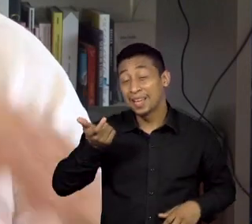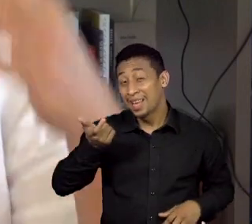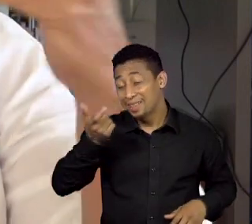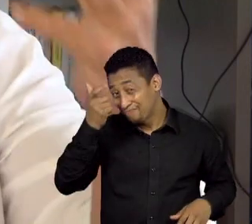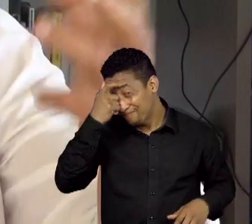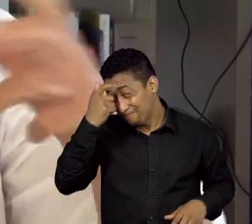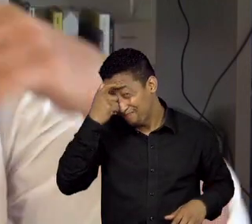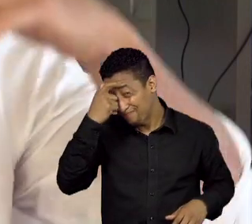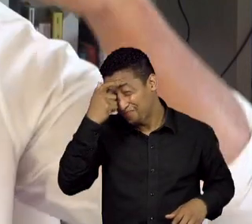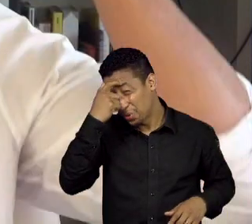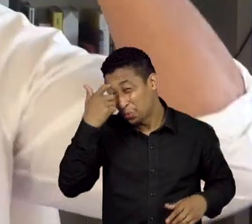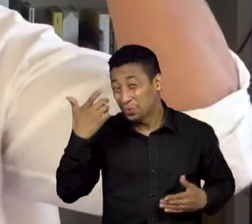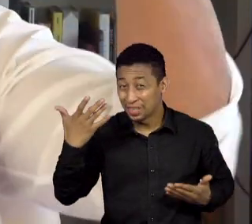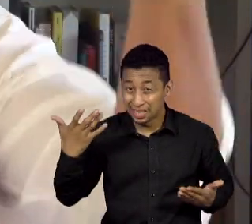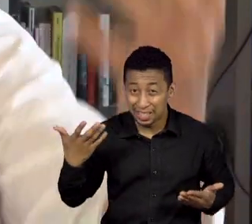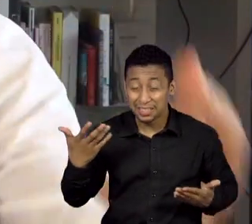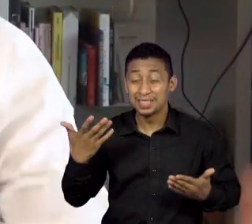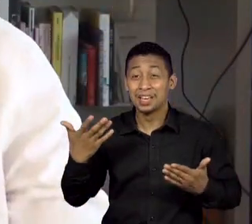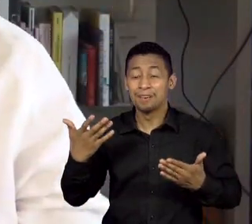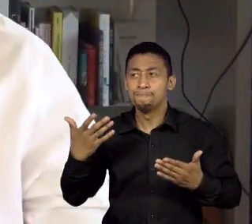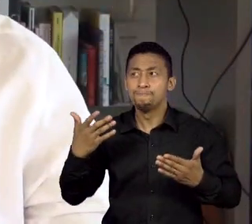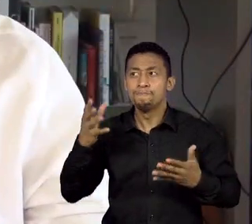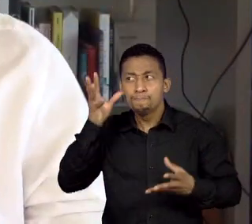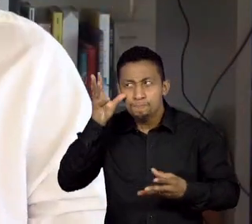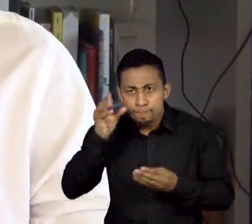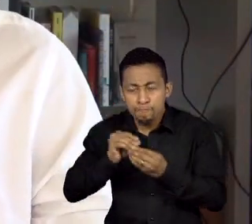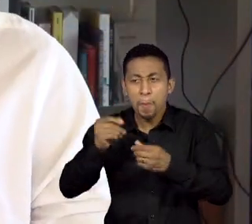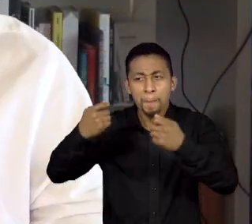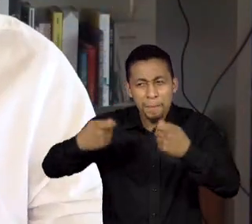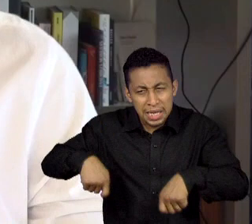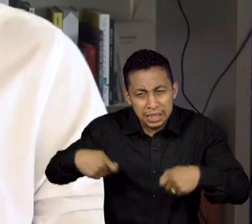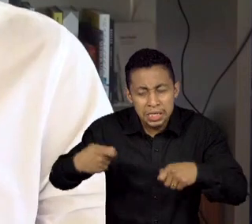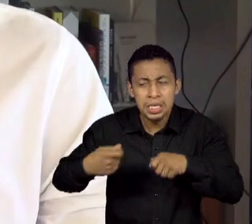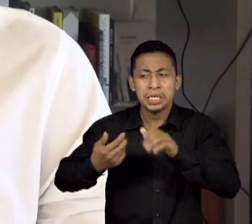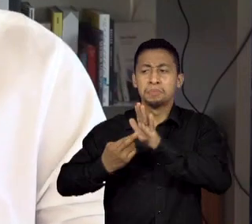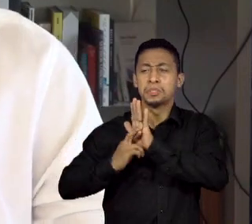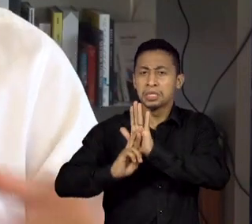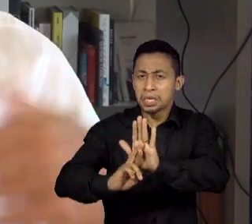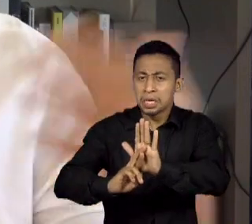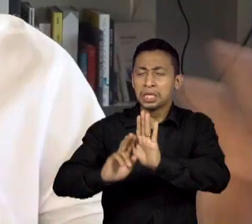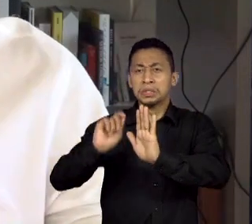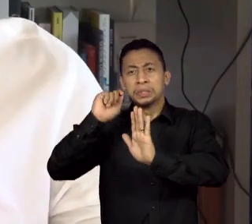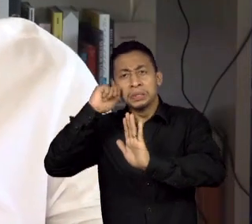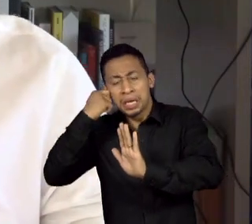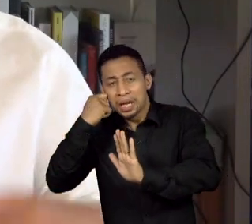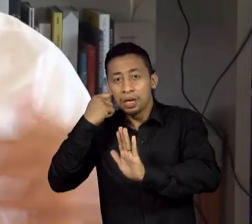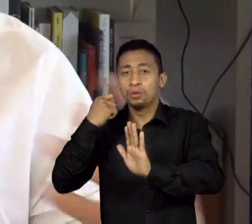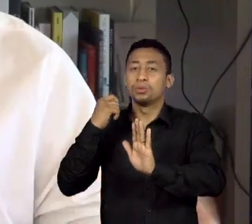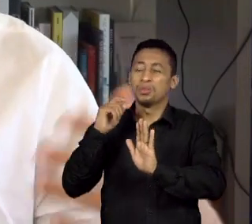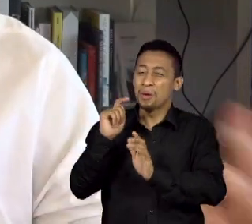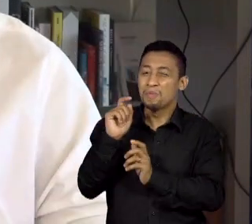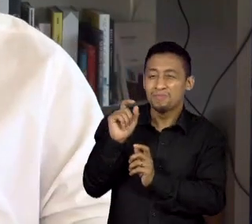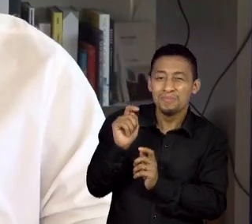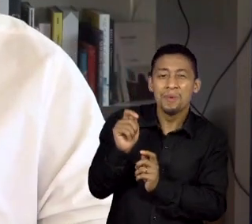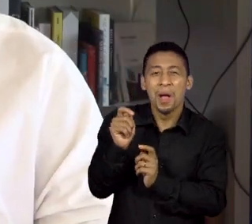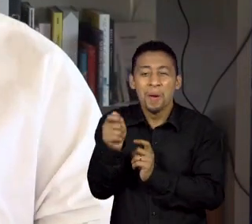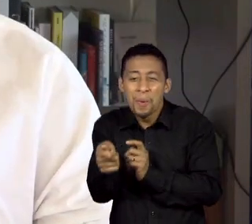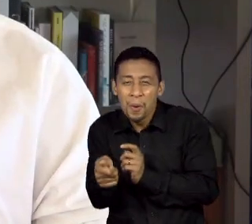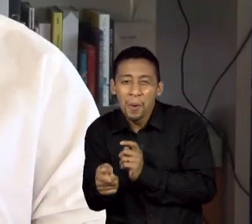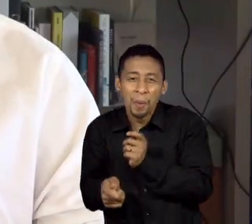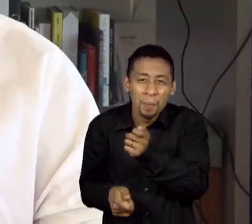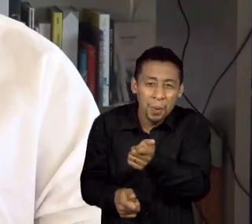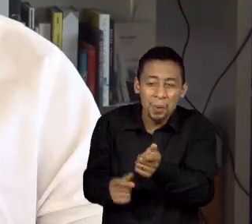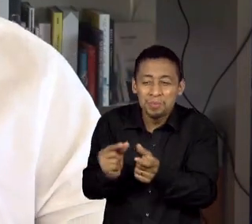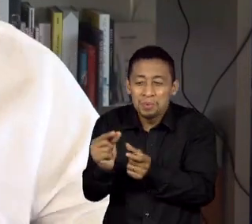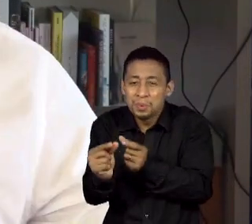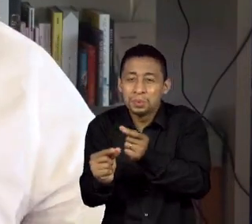então retratar, saber que é preciso ter negros na tela, eu acho que acontecia, isso veio também minimamente, mas havia essa preocupação. Eu